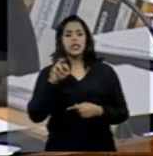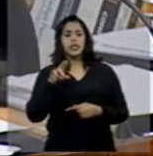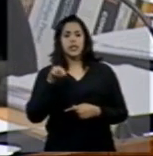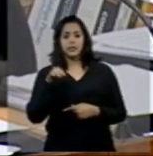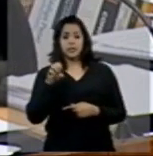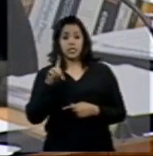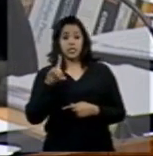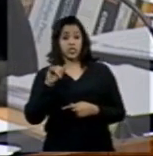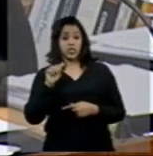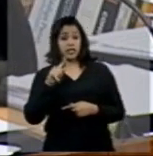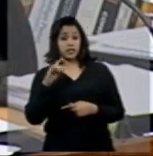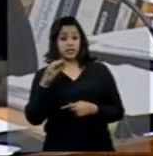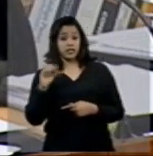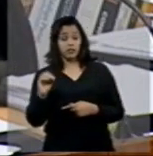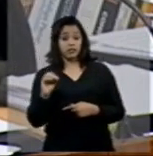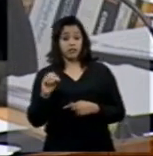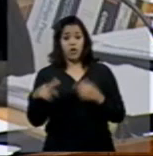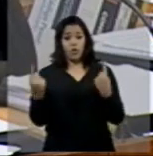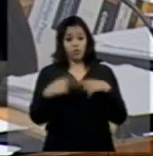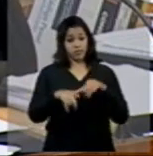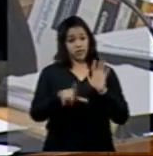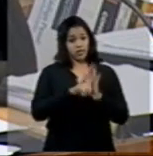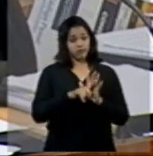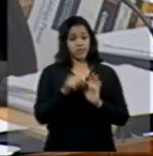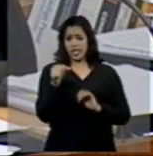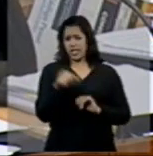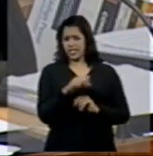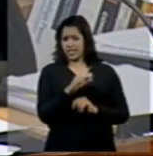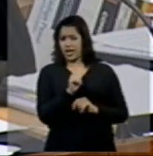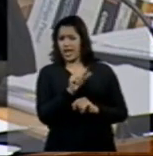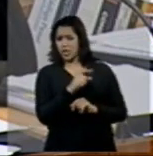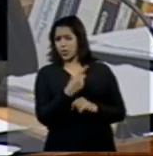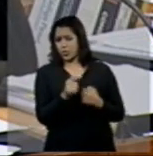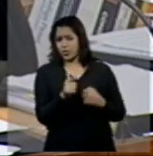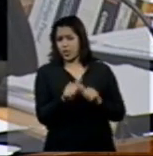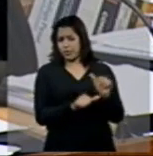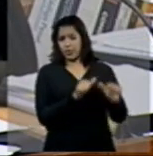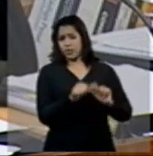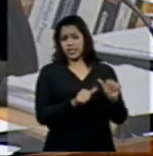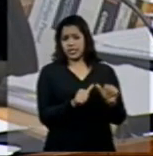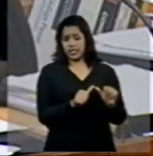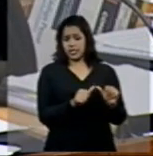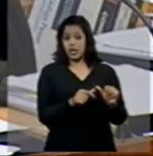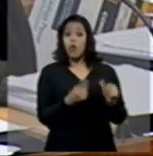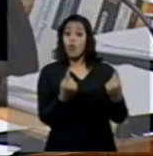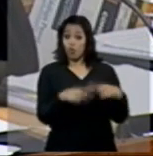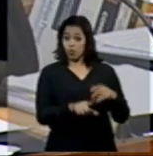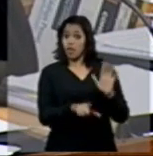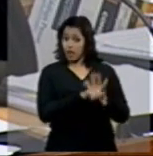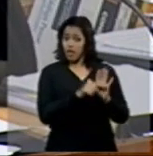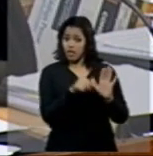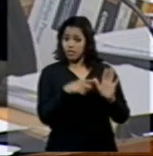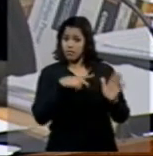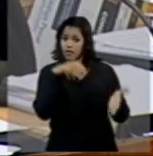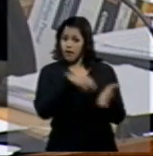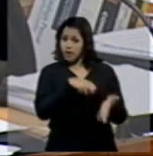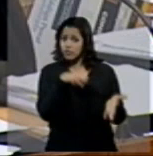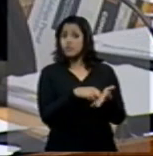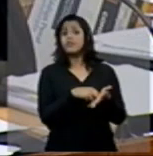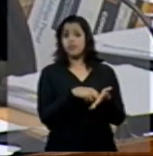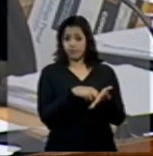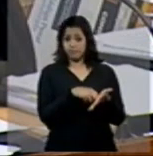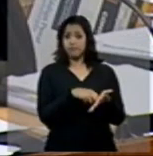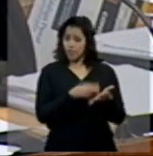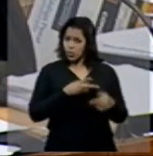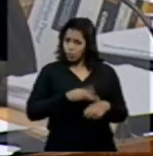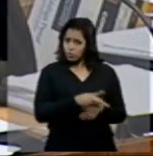obra. Nesses casos, não há alteração nenhuma. Nesses casos fraudulentos, continua havendo